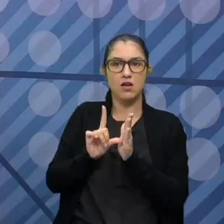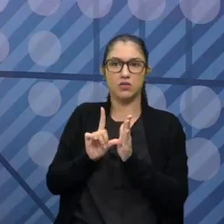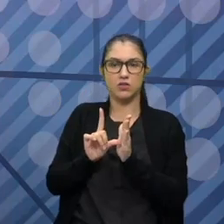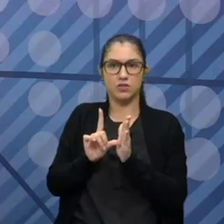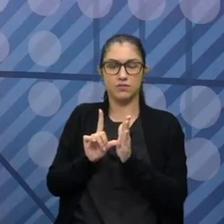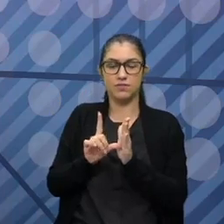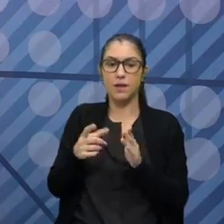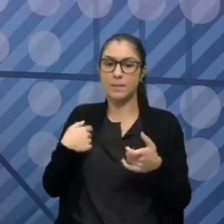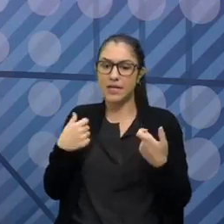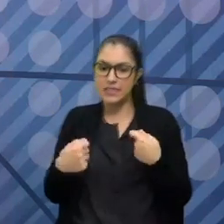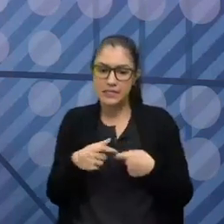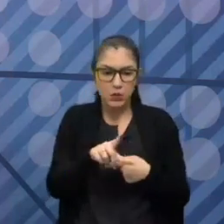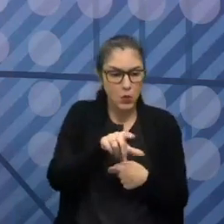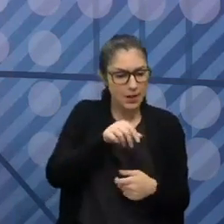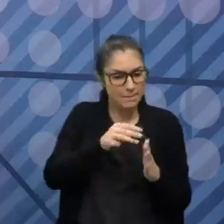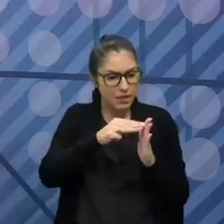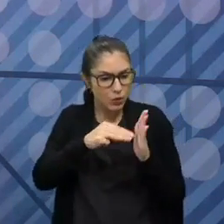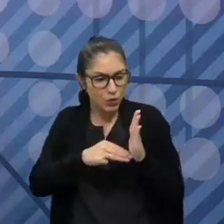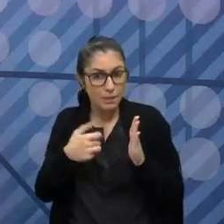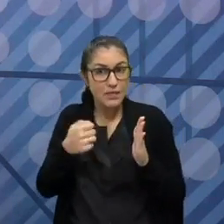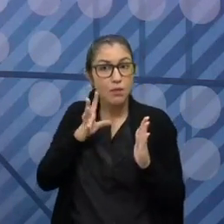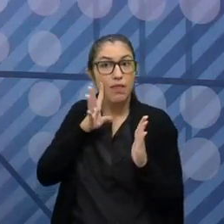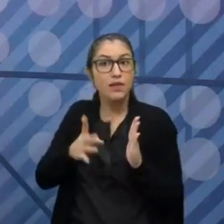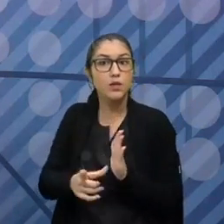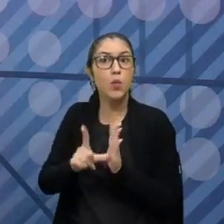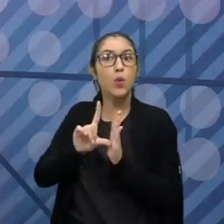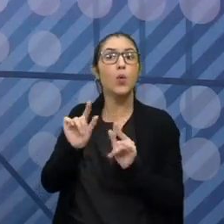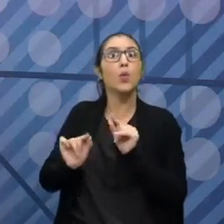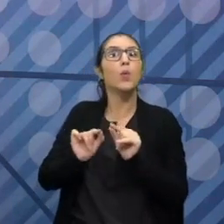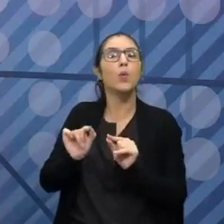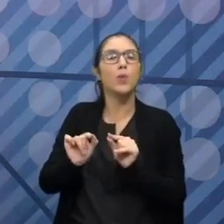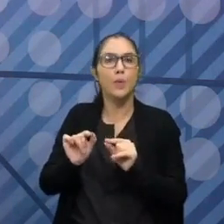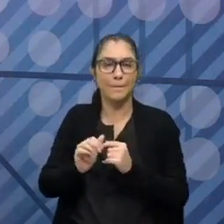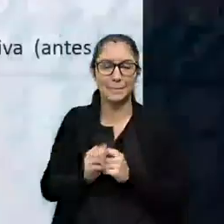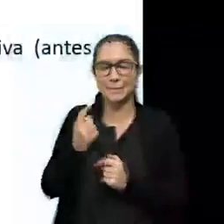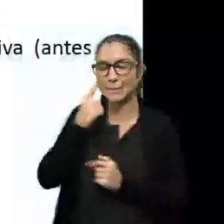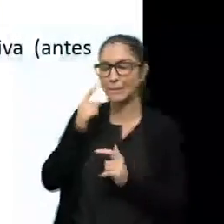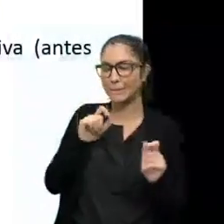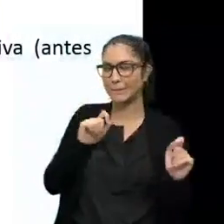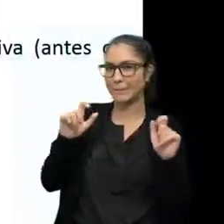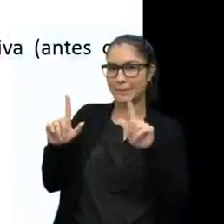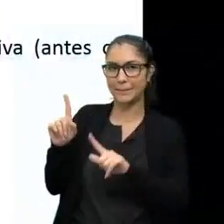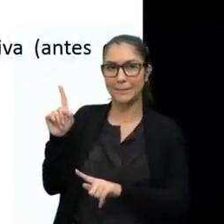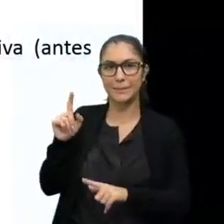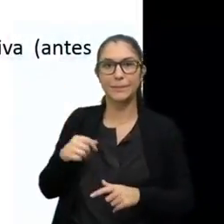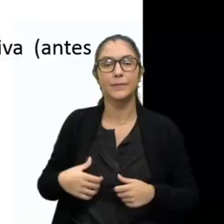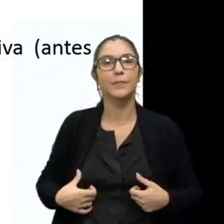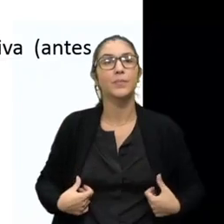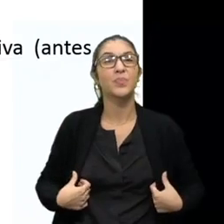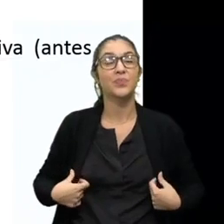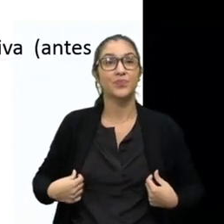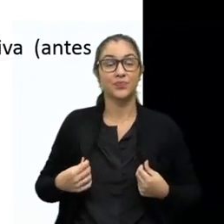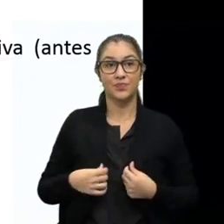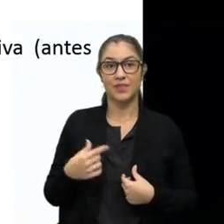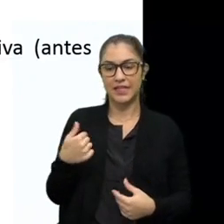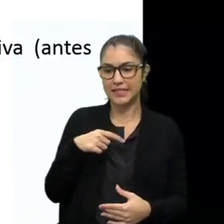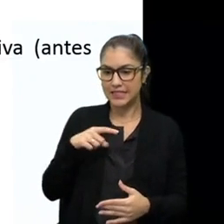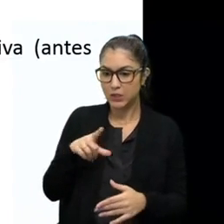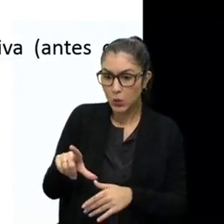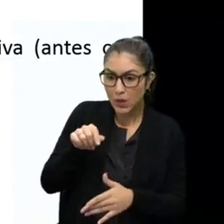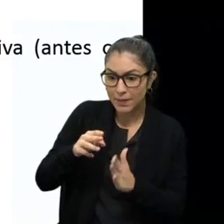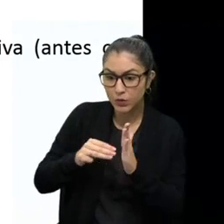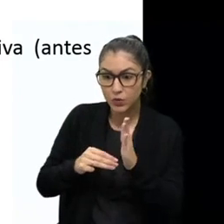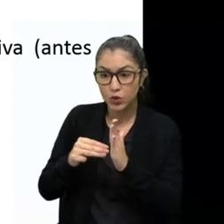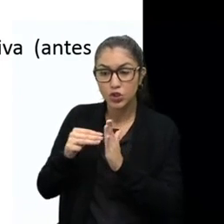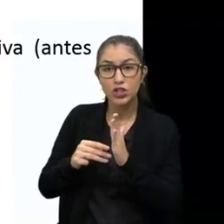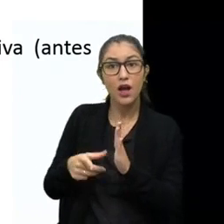escolher a metodologia que eu vou trabalhar a língua portuguesa com o aluno surdo. Observa lá no nosso quadro. Antes de escolher a metodologia,